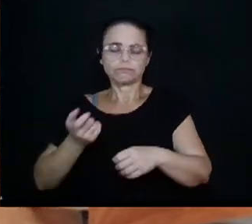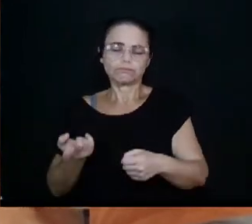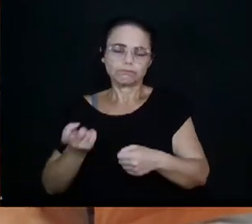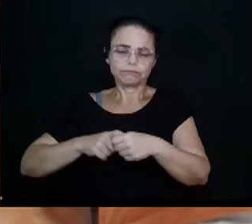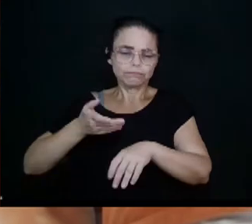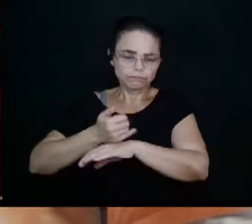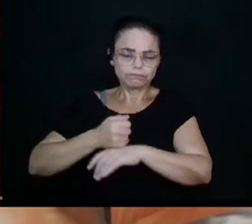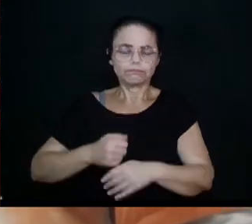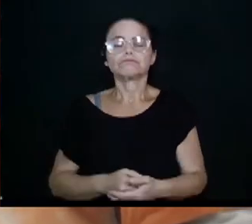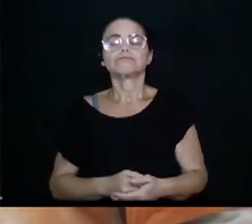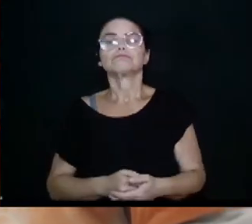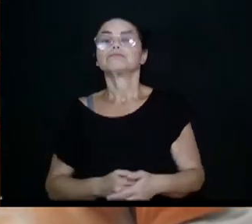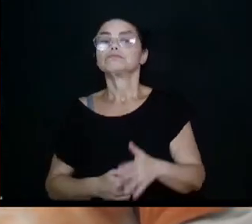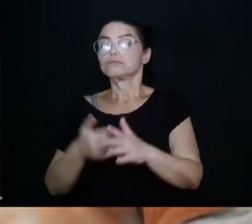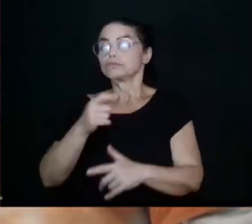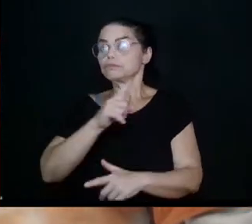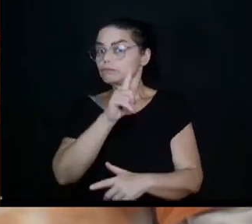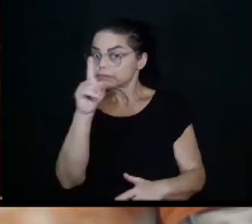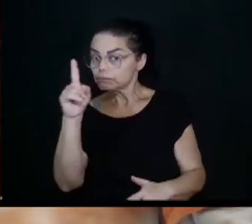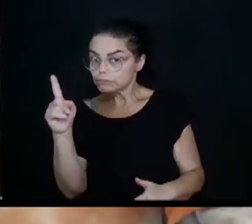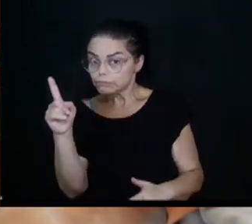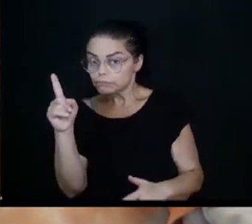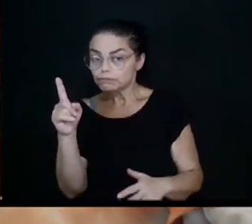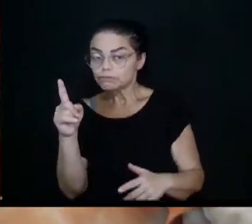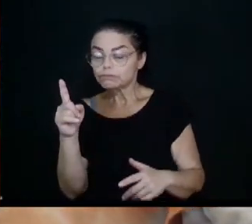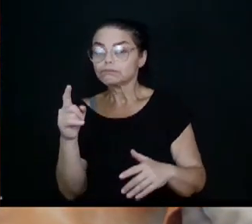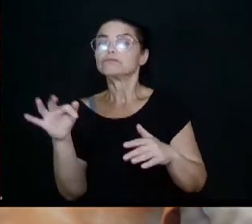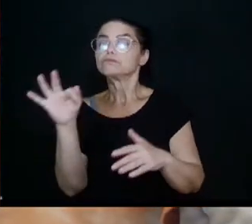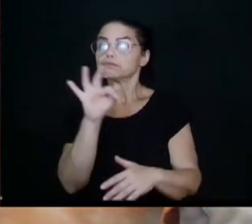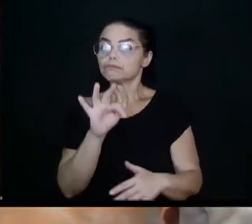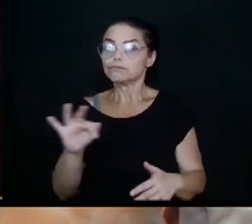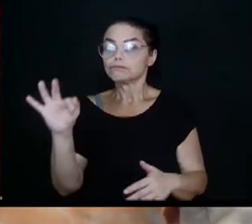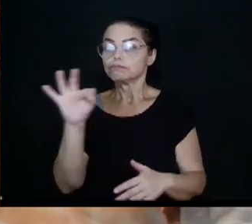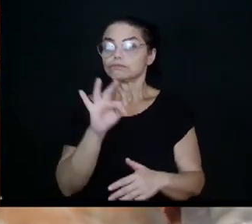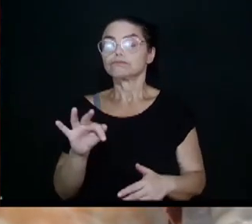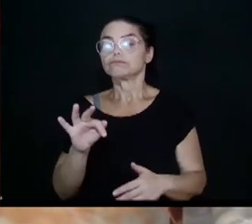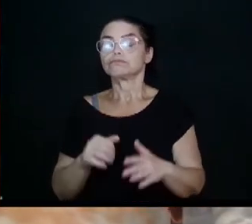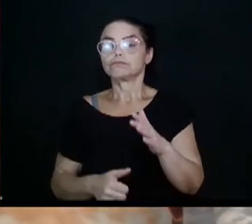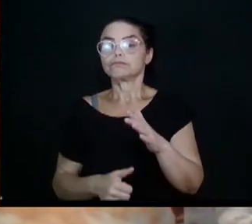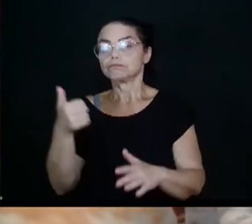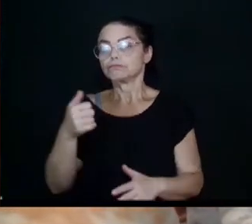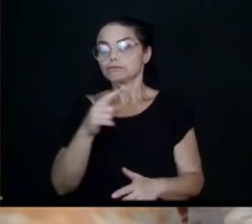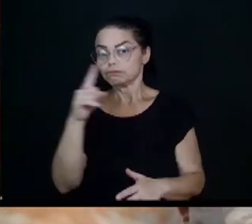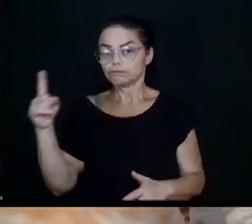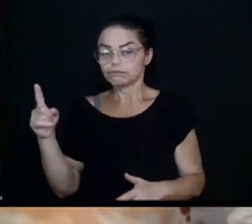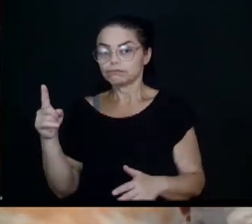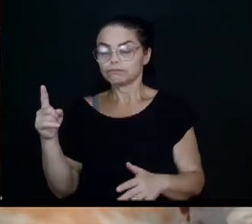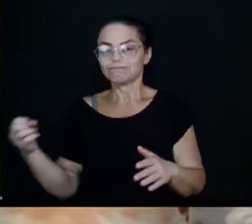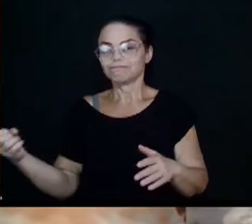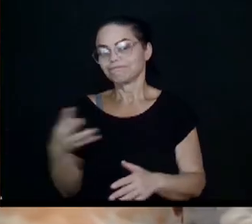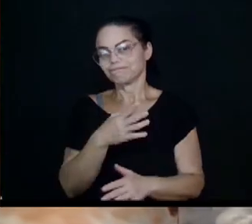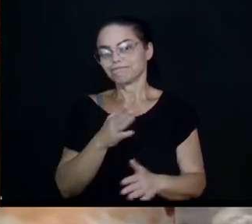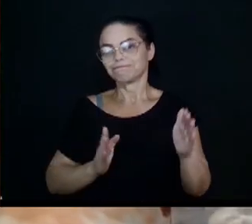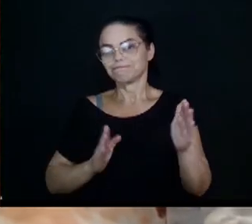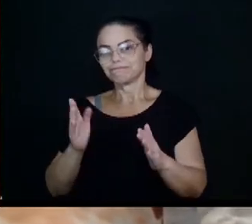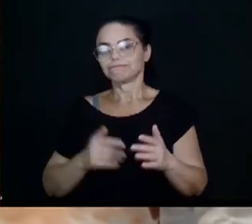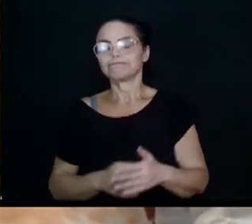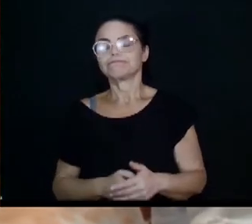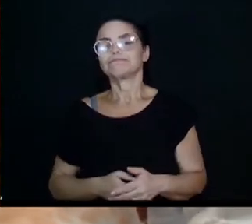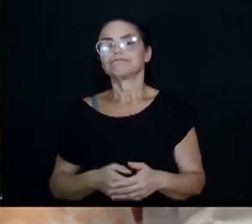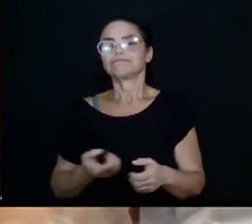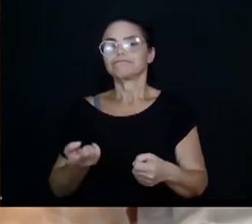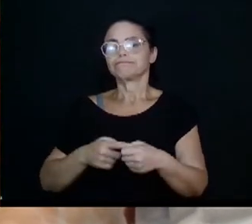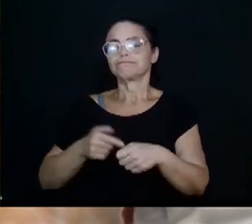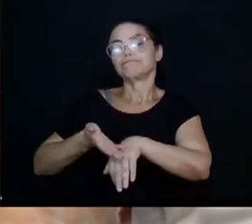de primeiro dia numa instituição de ensino, que é o primeiro dia de uma nova fase do aluno, a gente pede que ele chegue com antecedência.